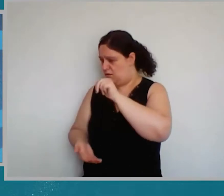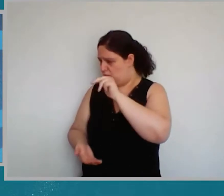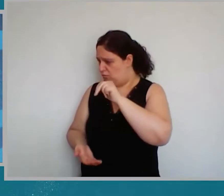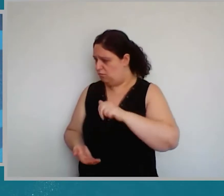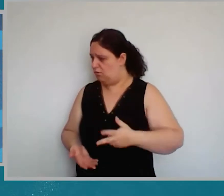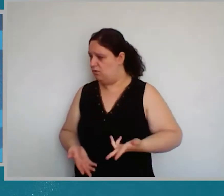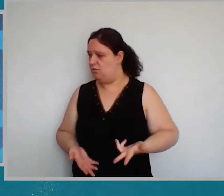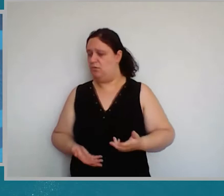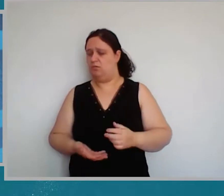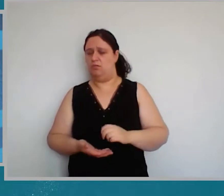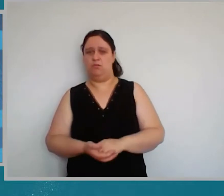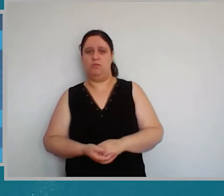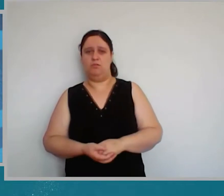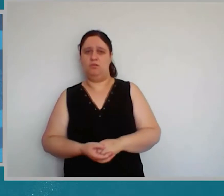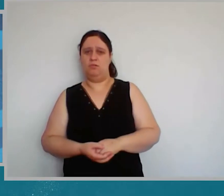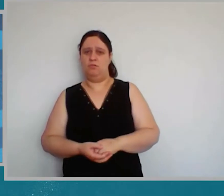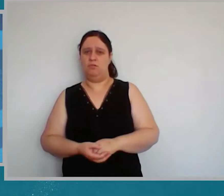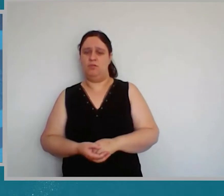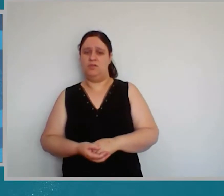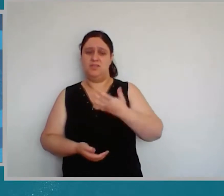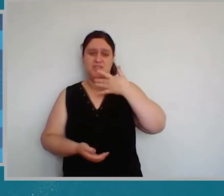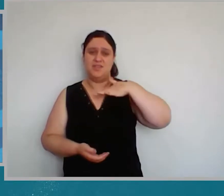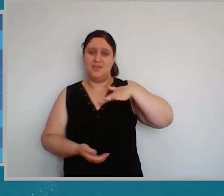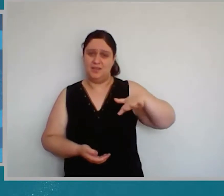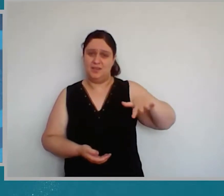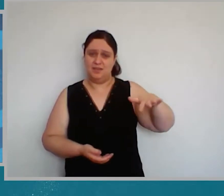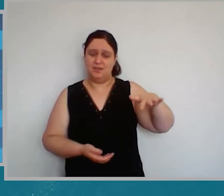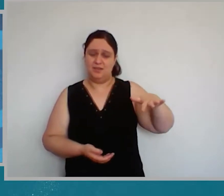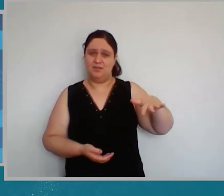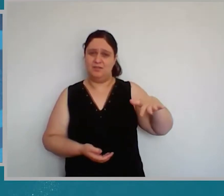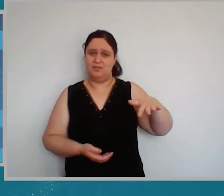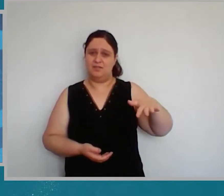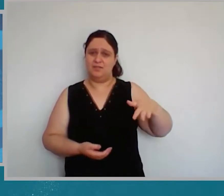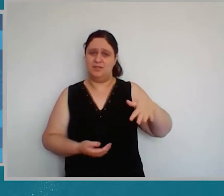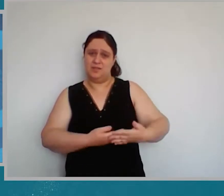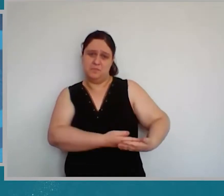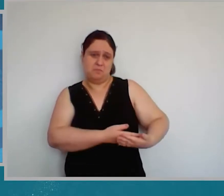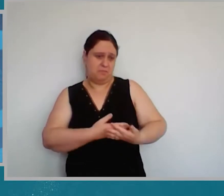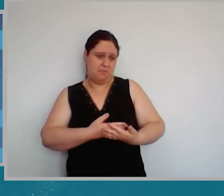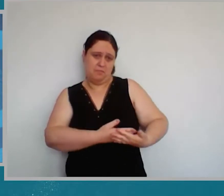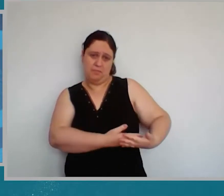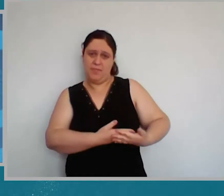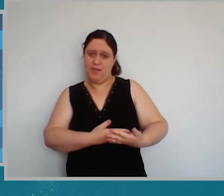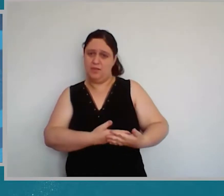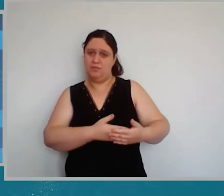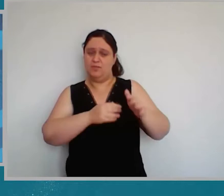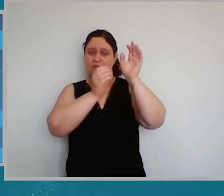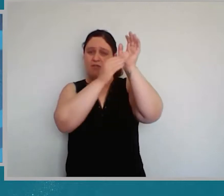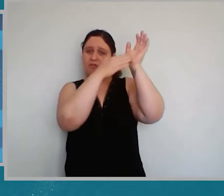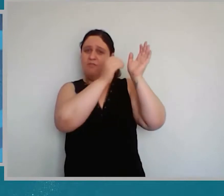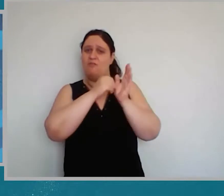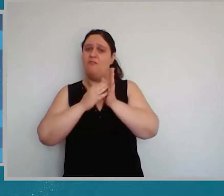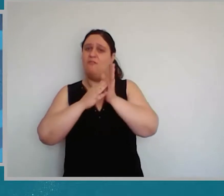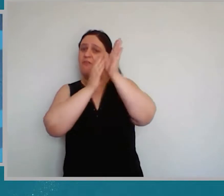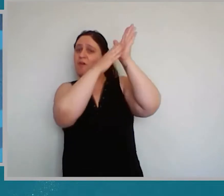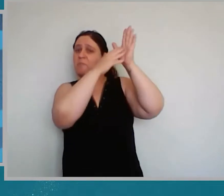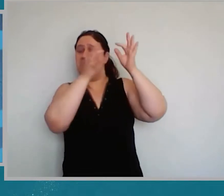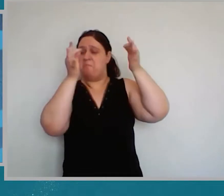Da boca de pequeninos e crianças de peito tirasse perfeito louvor? Vocês nunca